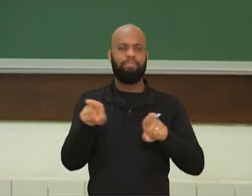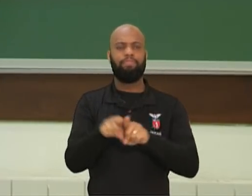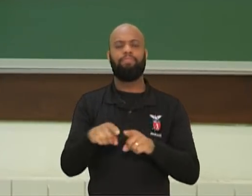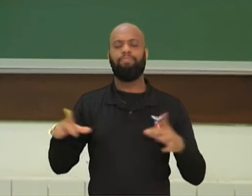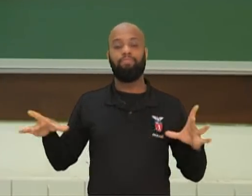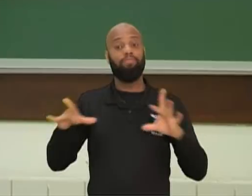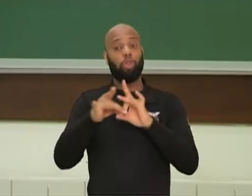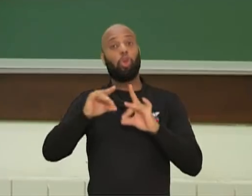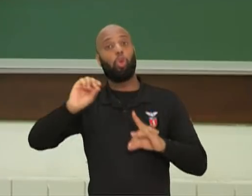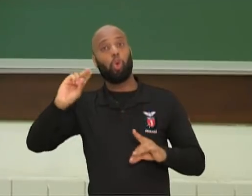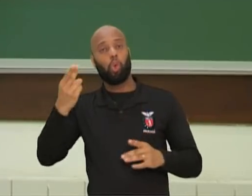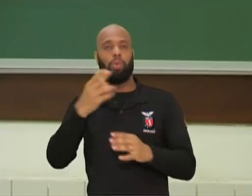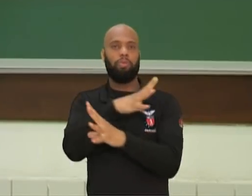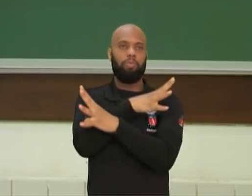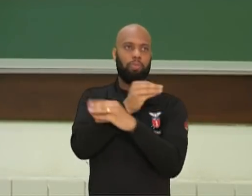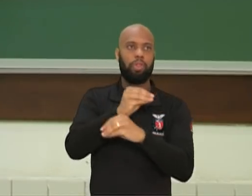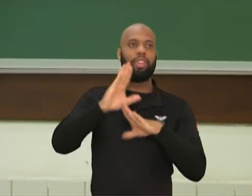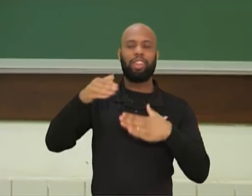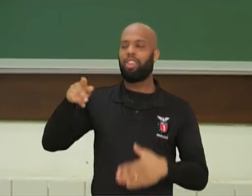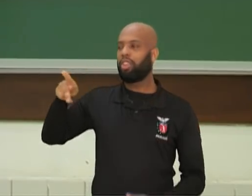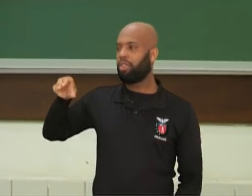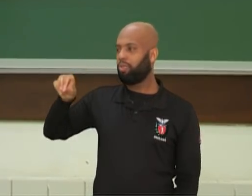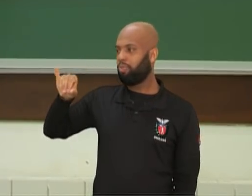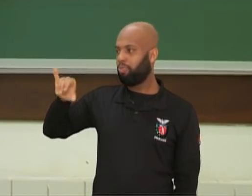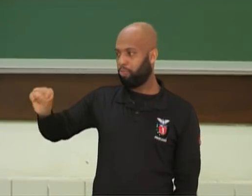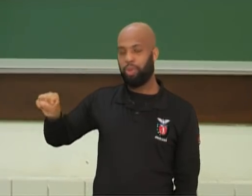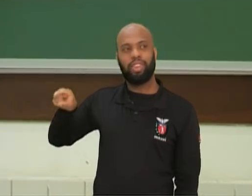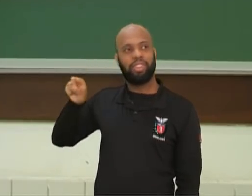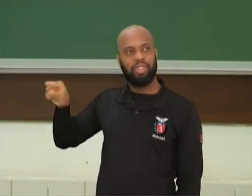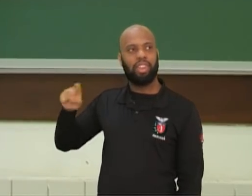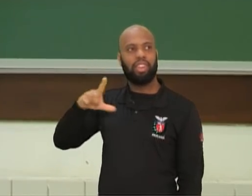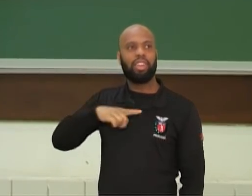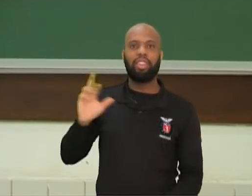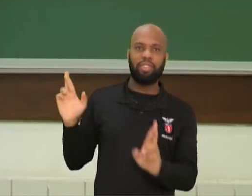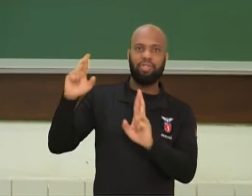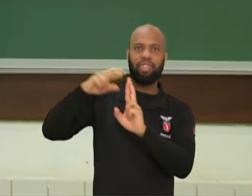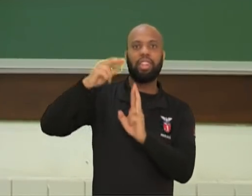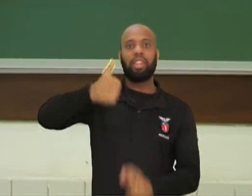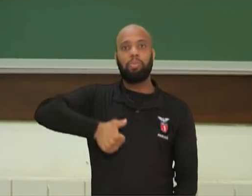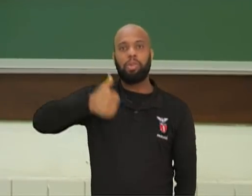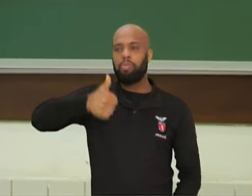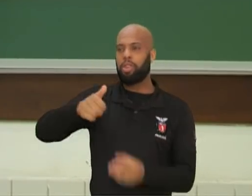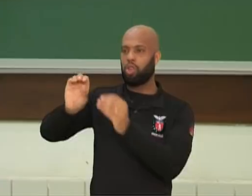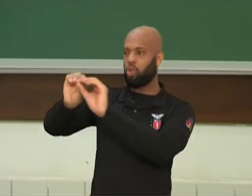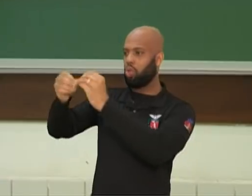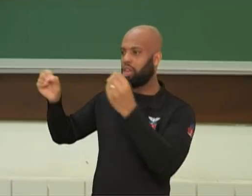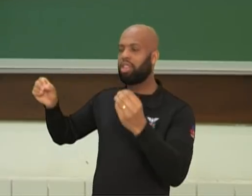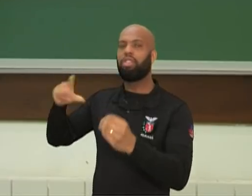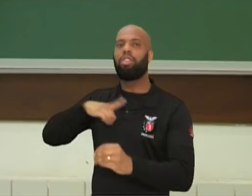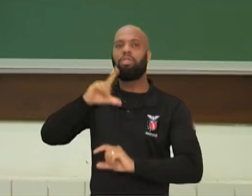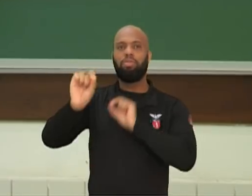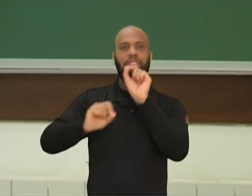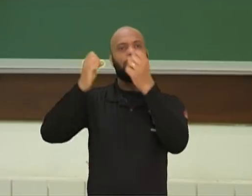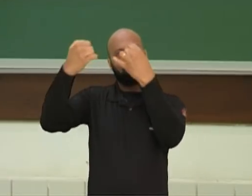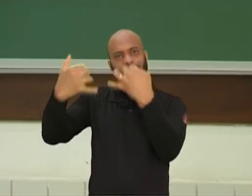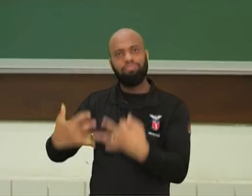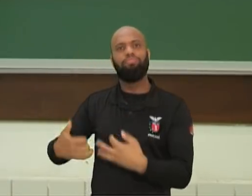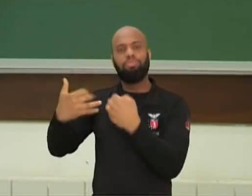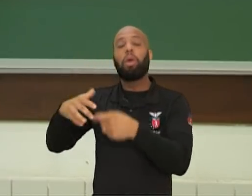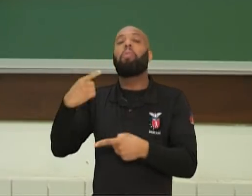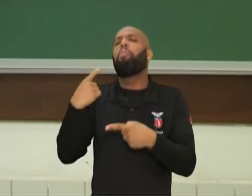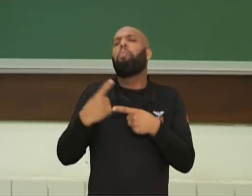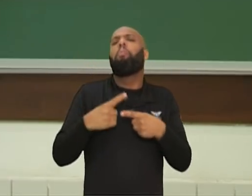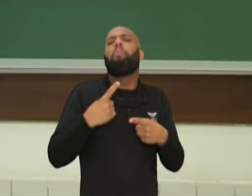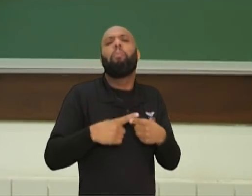Então, esse pois, ele se refere à primeira oração. Ele vai dar uma explicação por